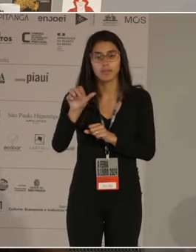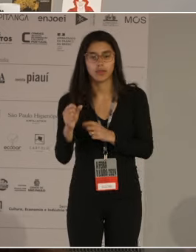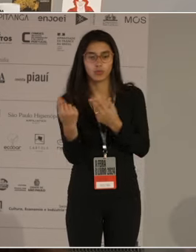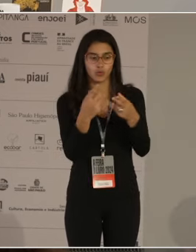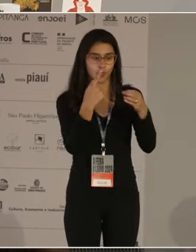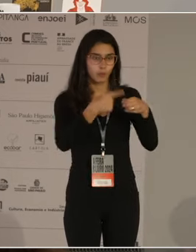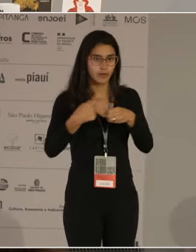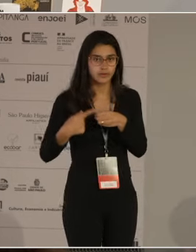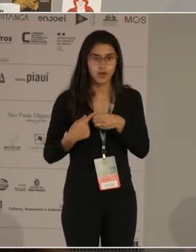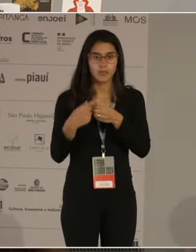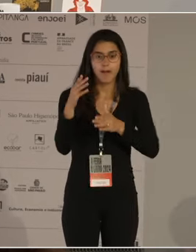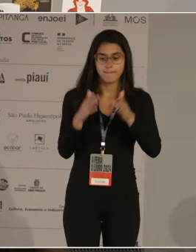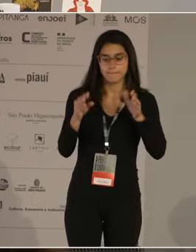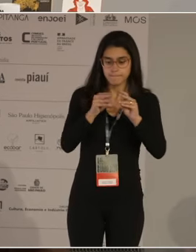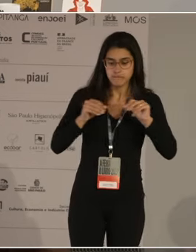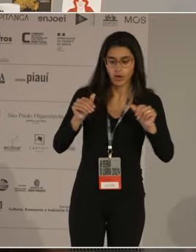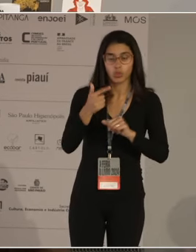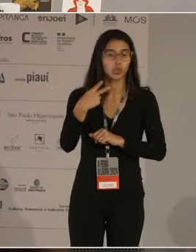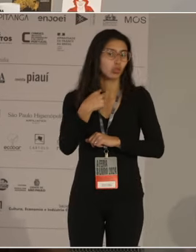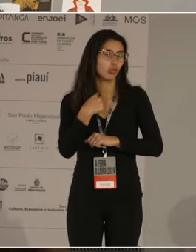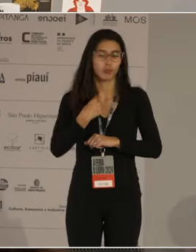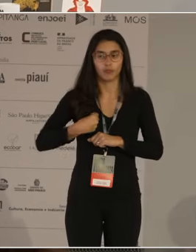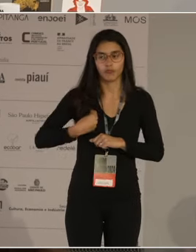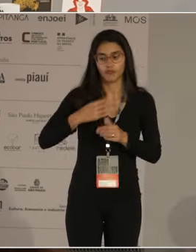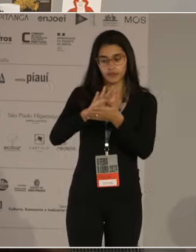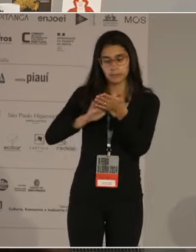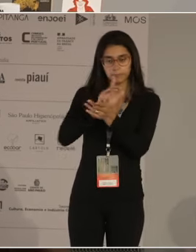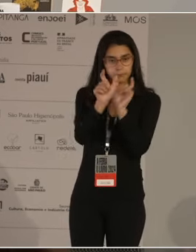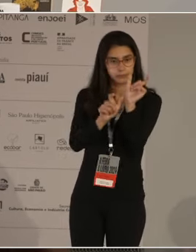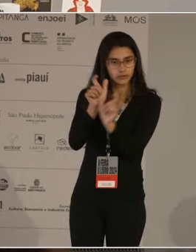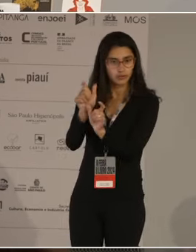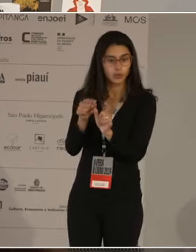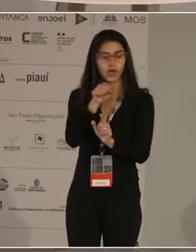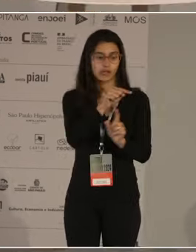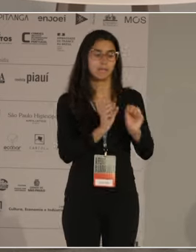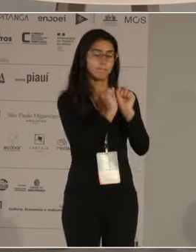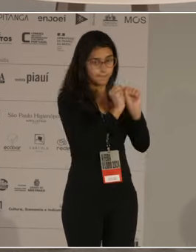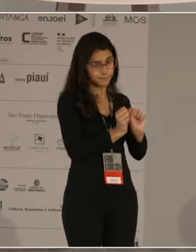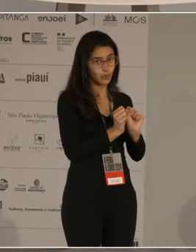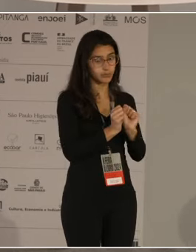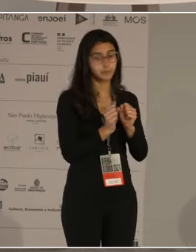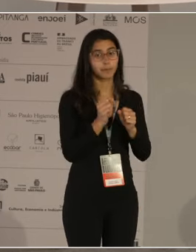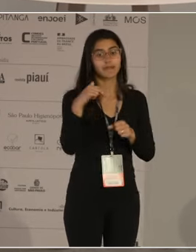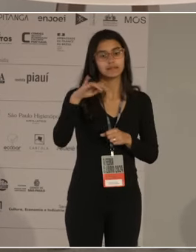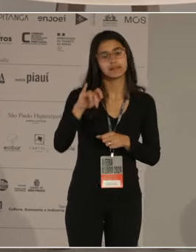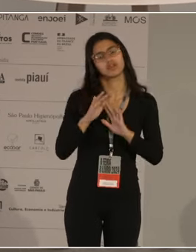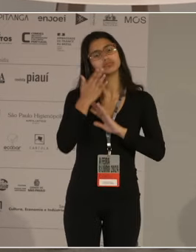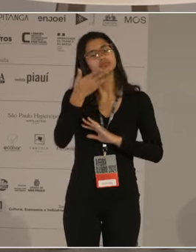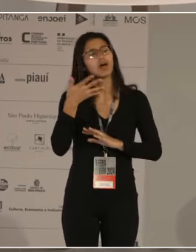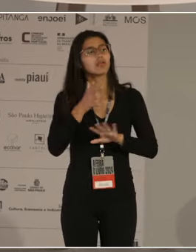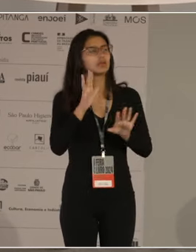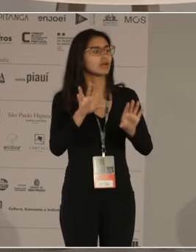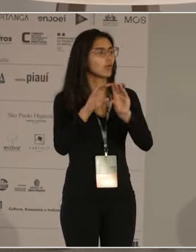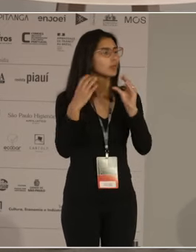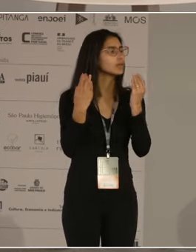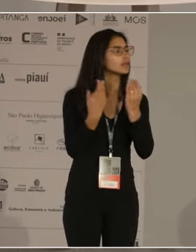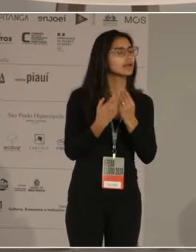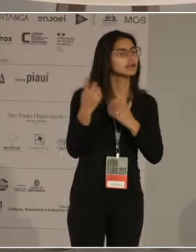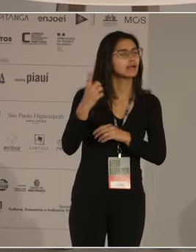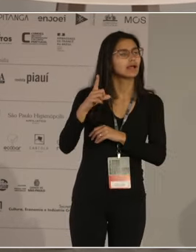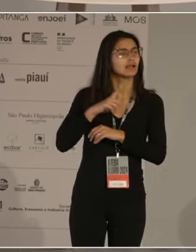Ah, tal território não pode morar ninguém, né? Ali pode. Aí a NIED fala, mas a comunidade de